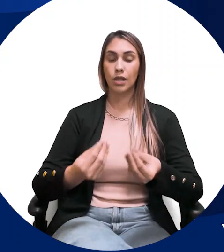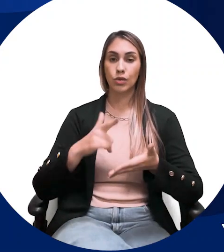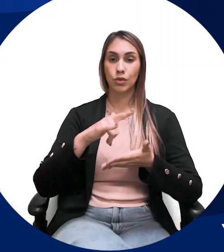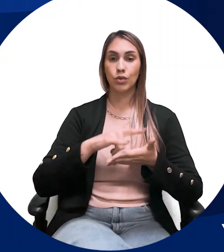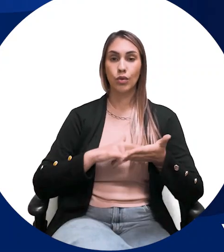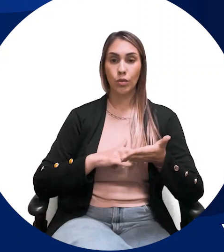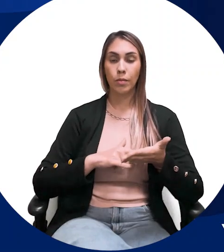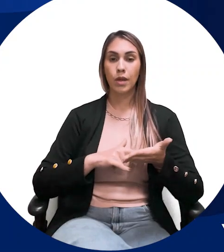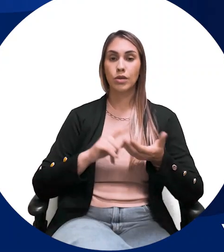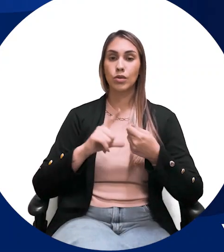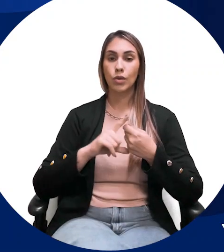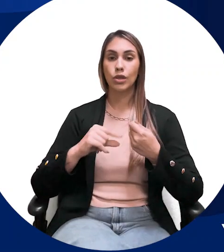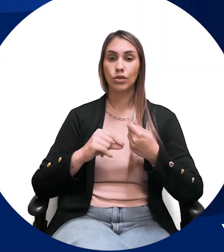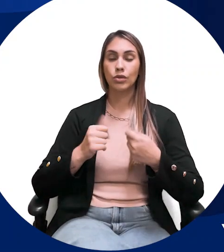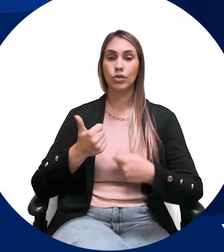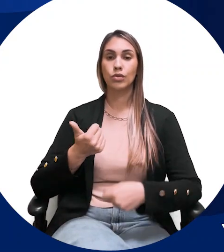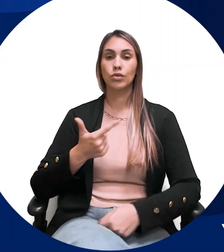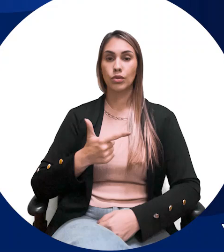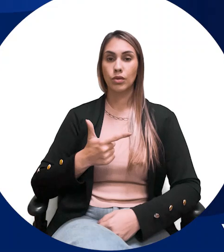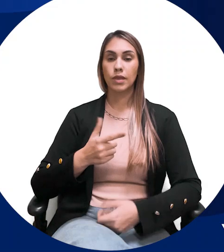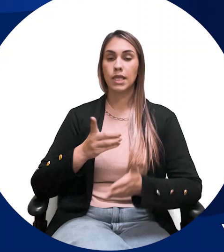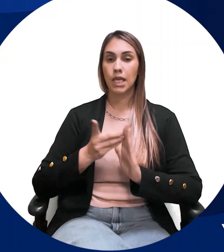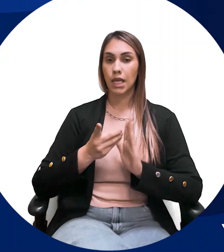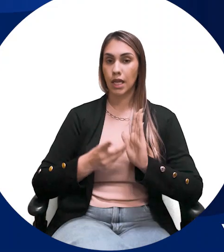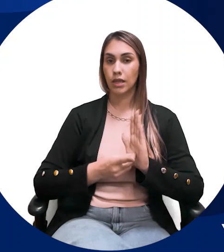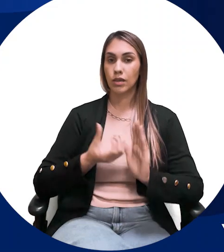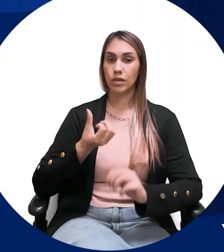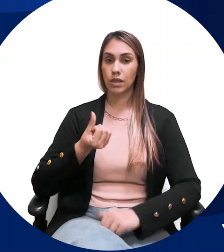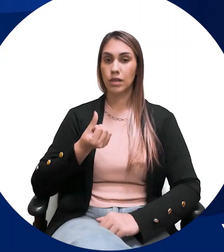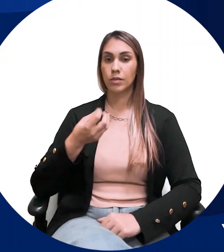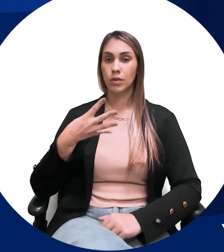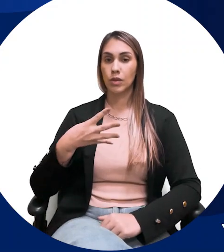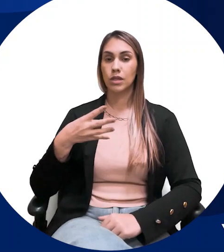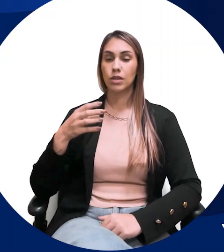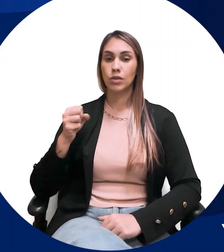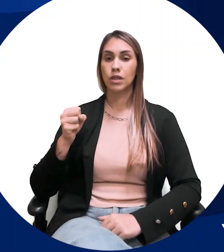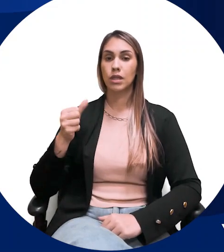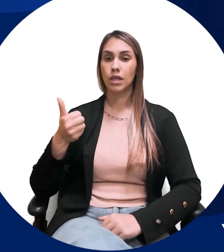referente à entrega dos documentos exigidos no artigo 12 do Decreto